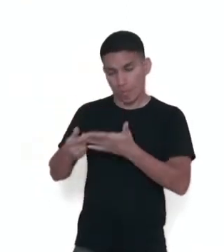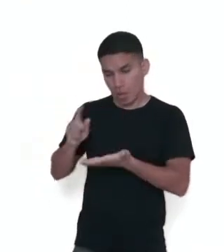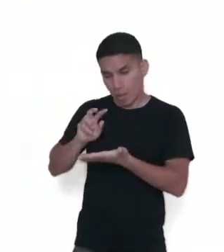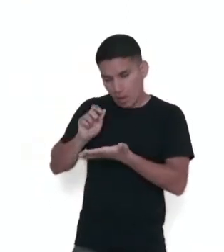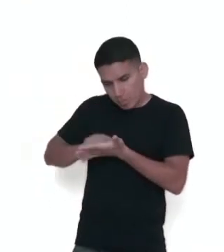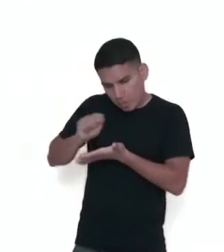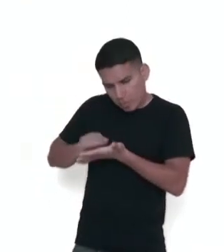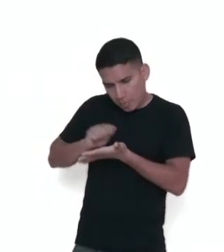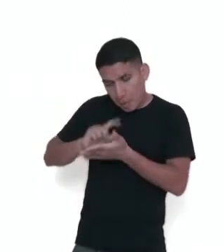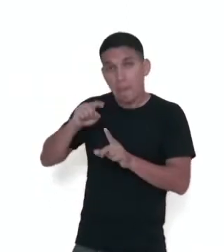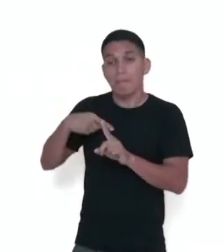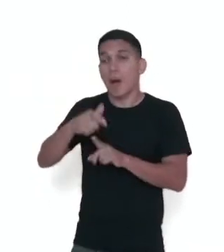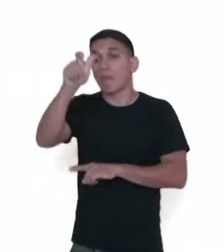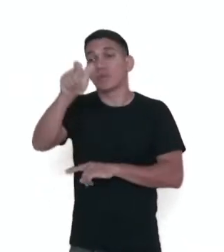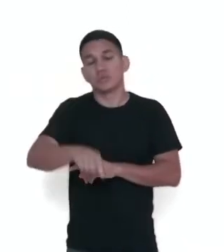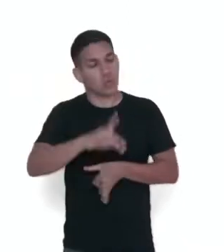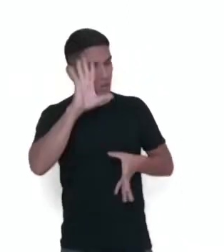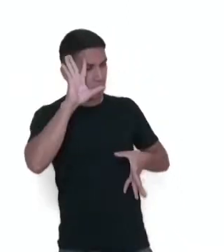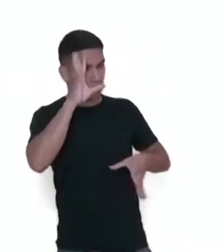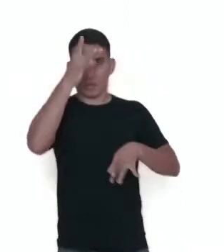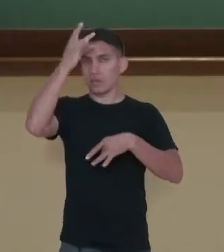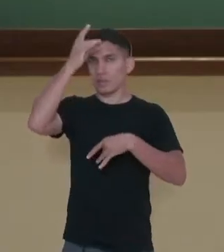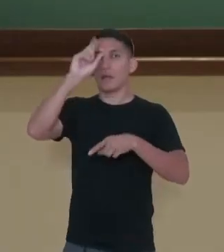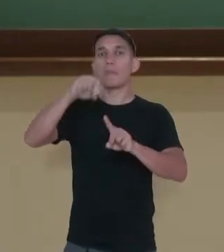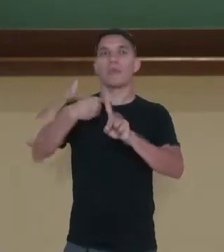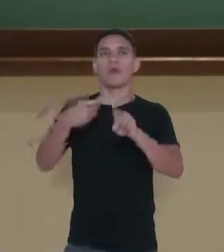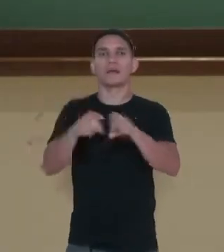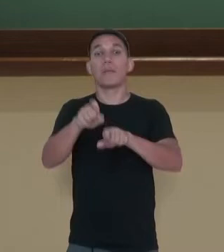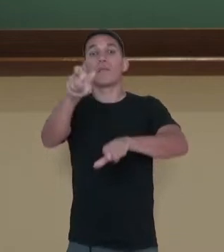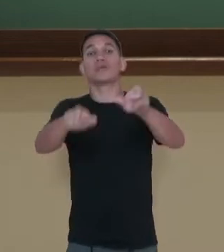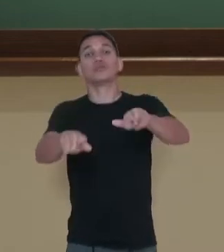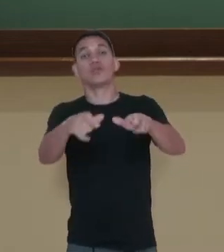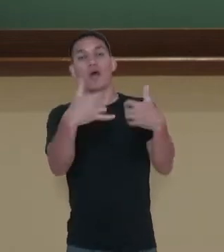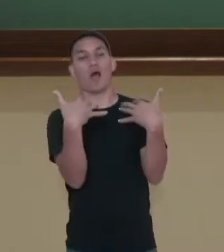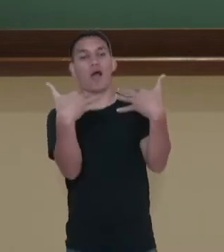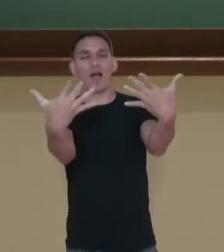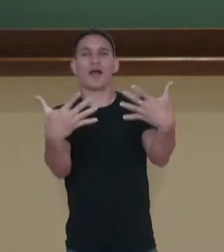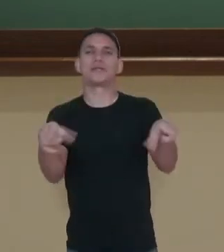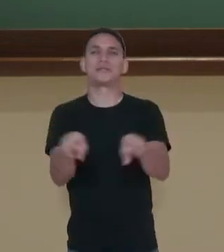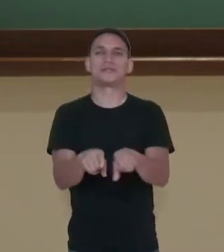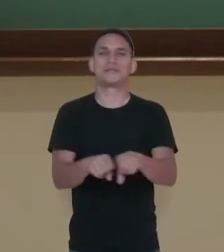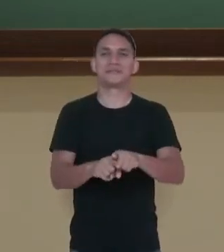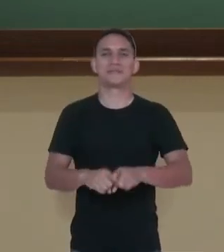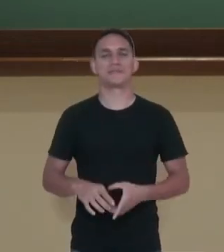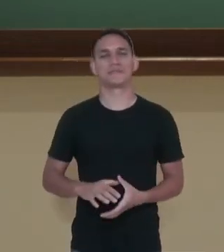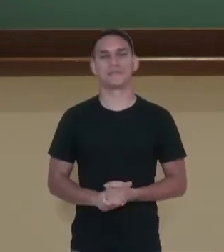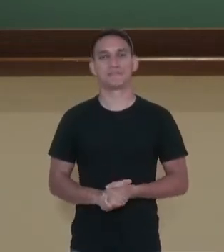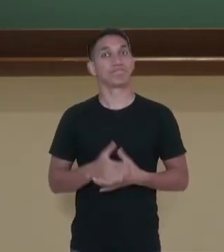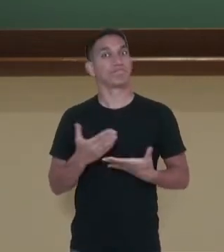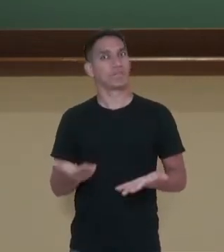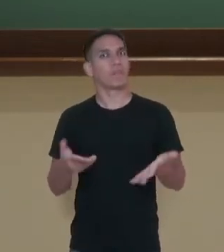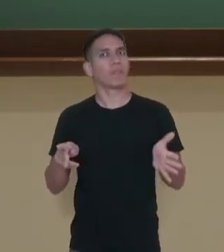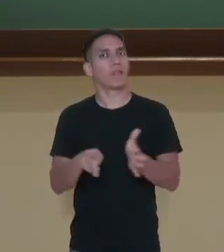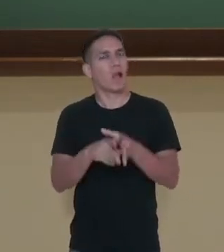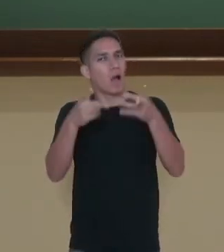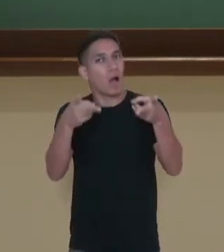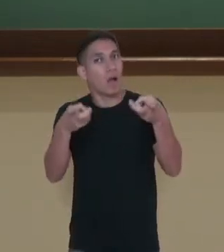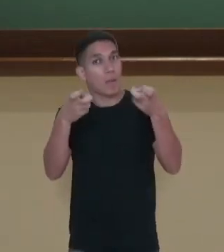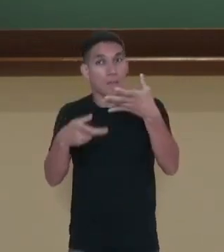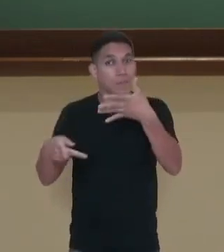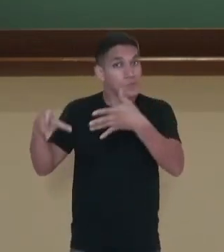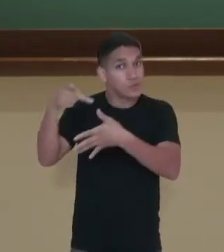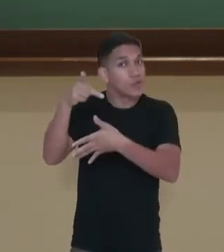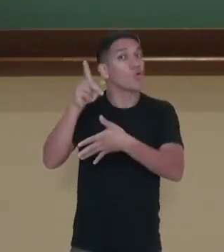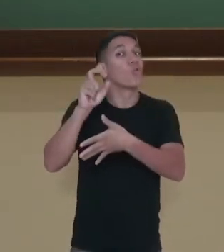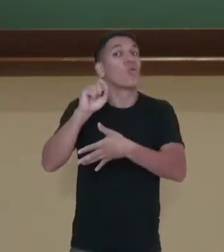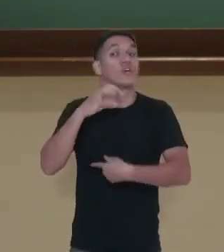a do próprio público, principalmente do público, eu devo imaginar. Agora vejam, passaram a priorizar